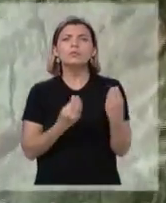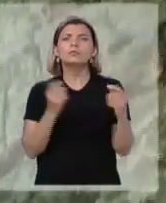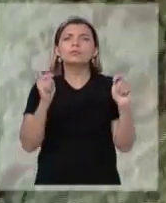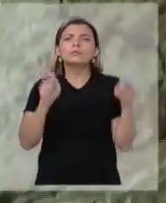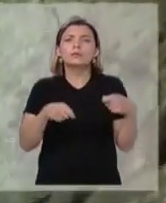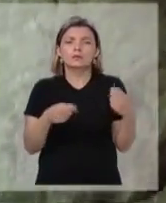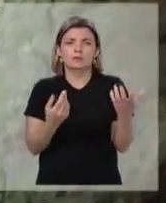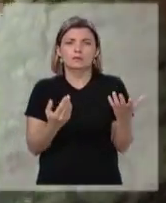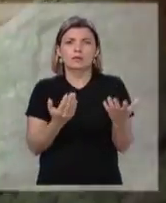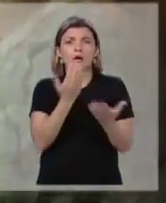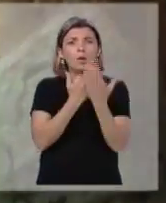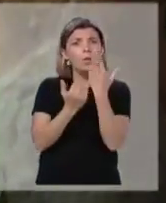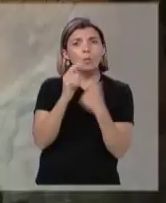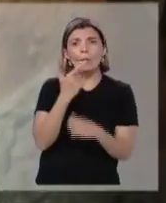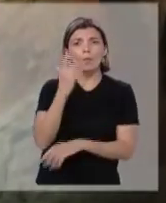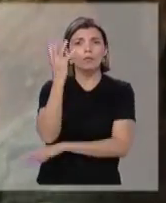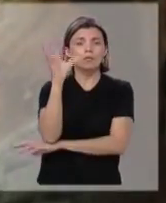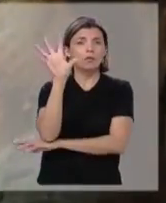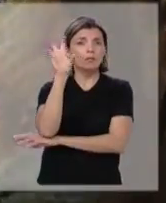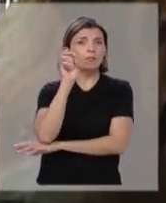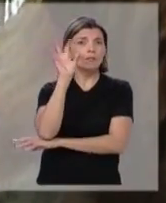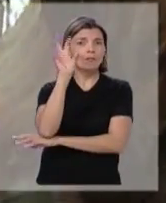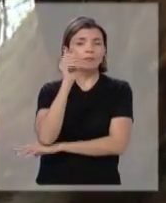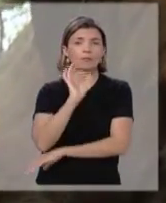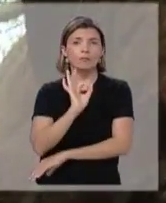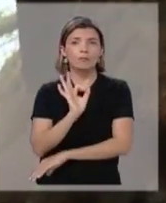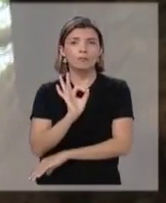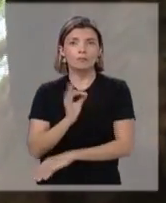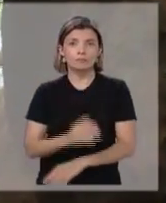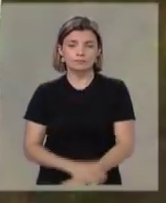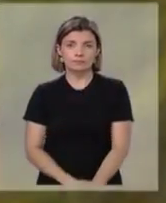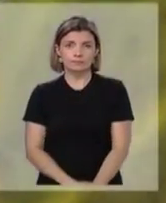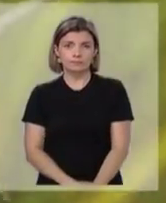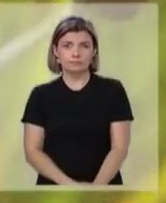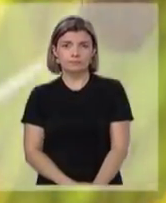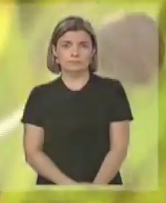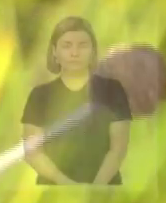Mas como isso é possível se elas não se alimentam?